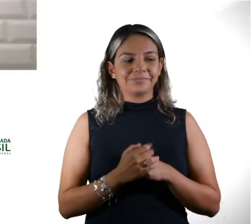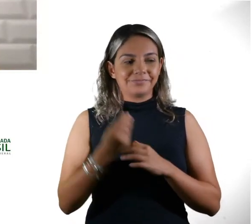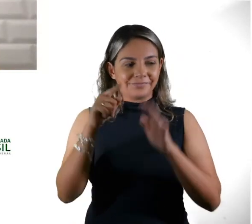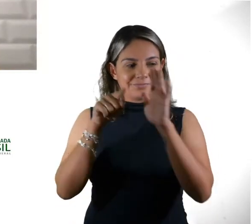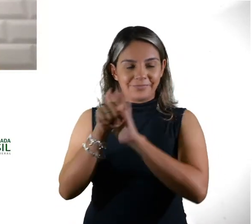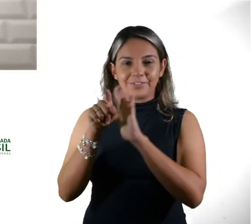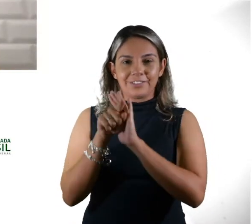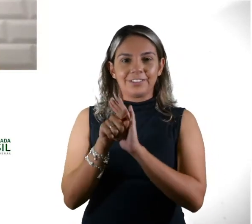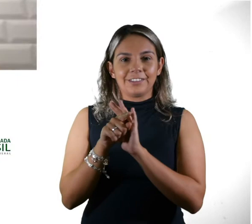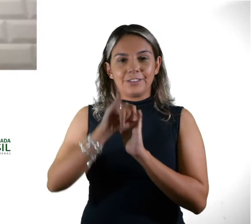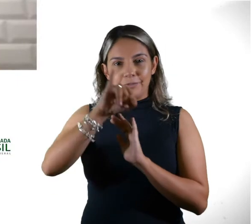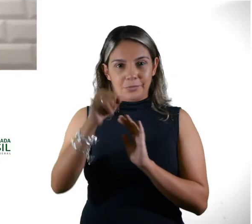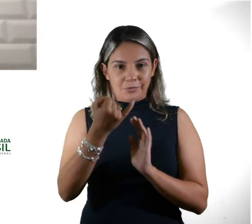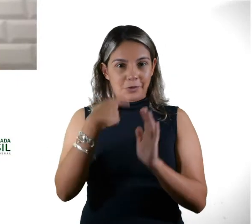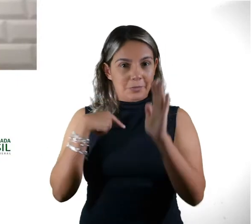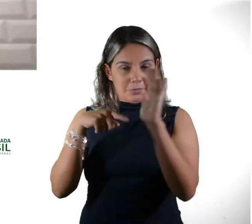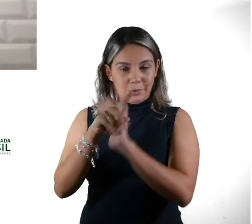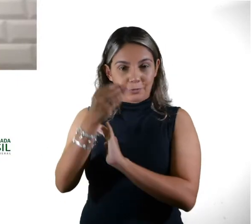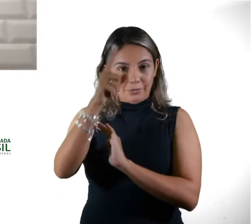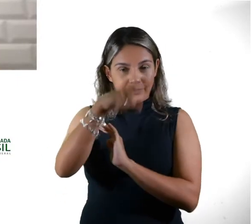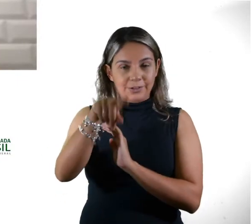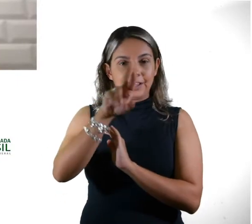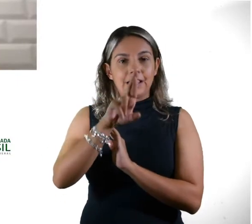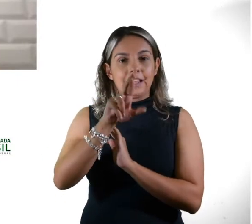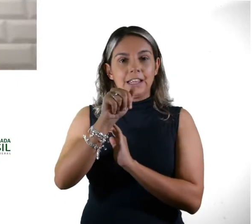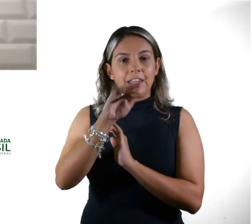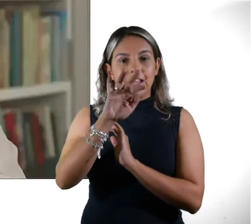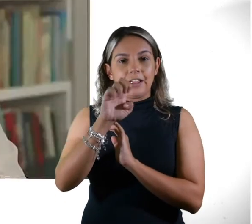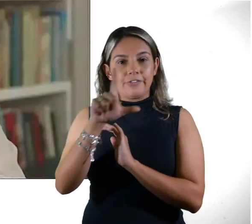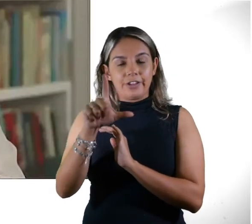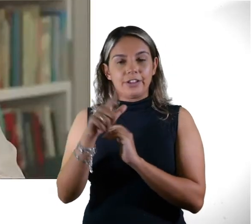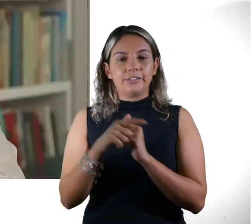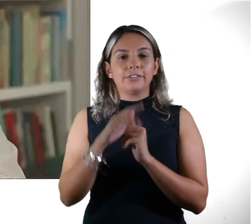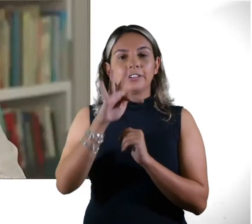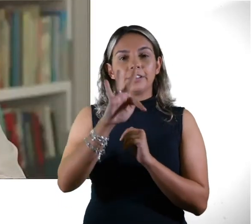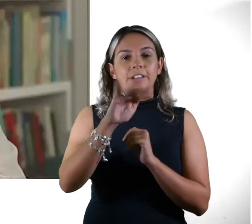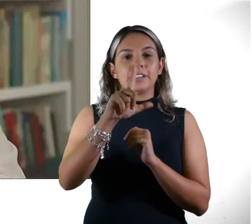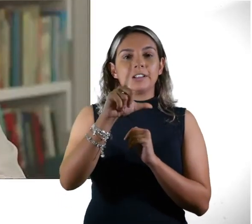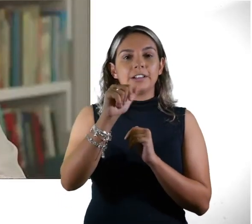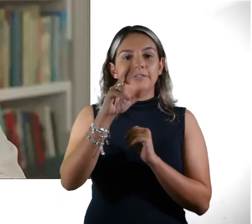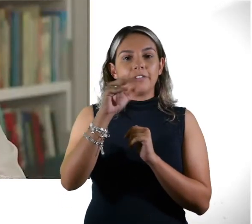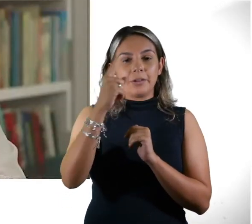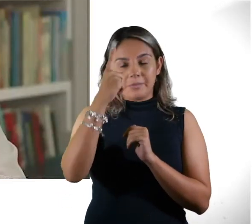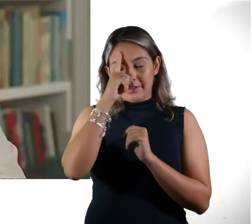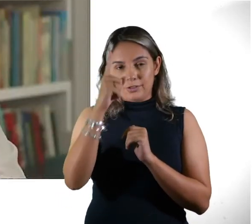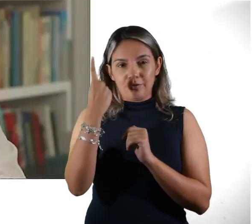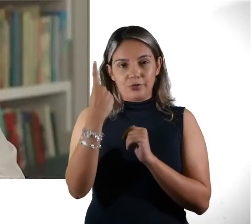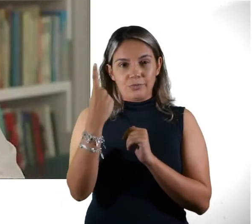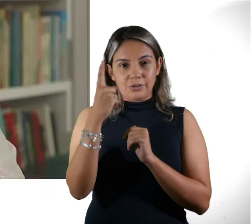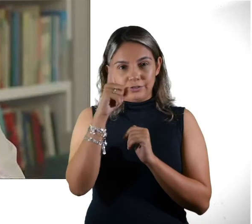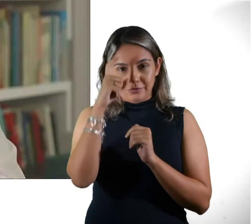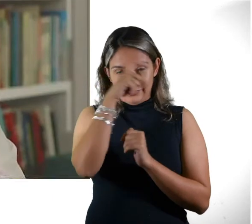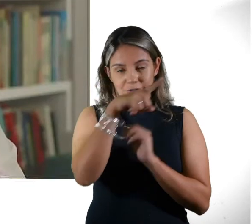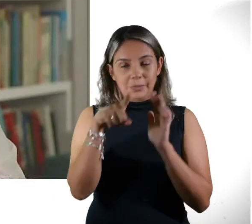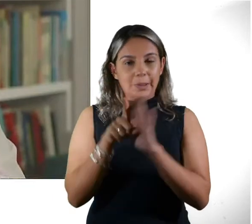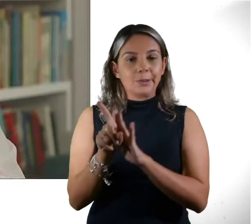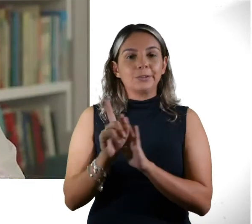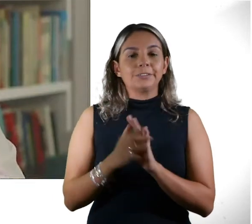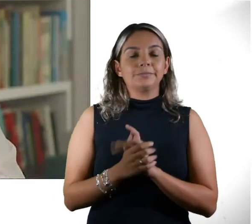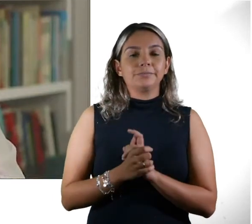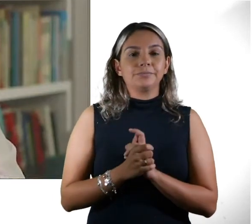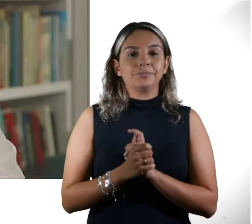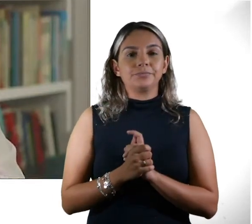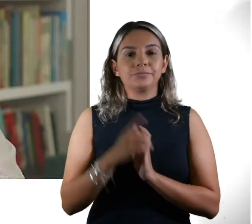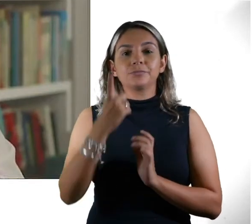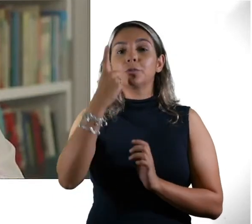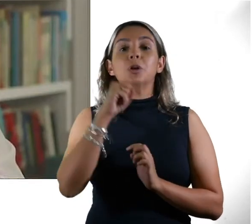perguntas também. Eu vou aproveitando aqui. O Rafael Nolli, a Flávia Suassuna manda uma difícil aqui. Tem